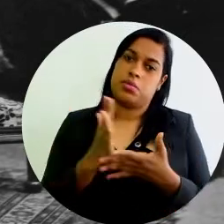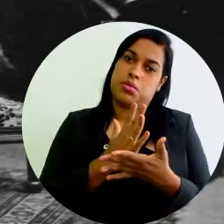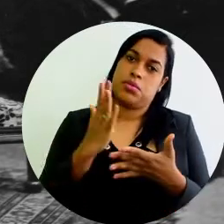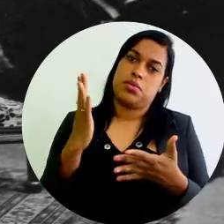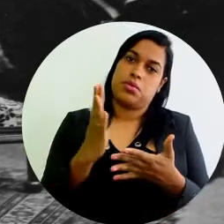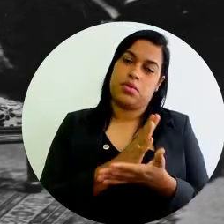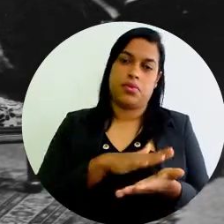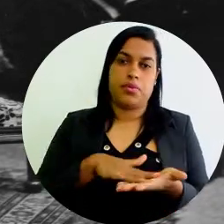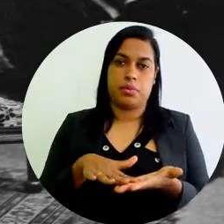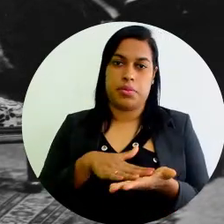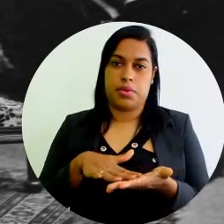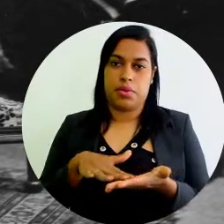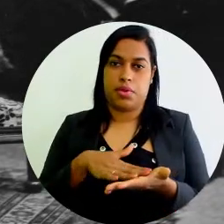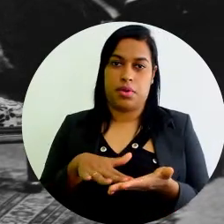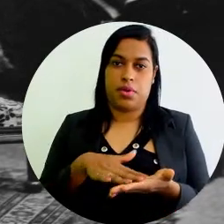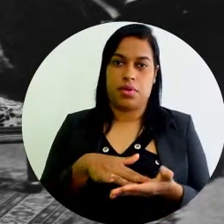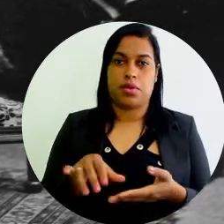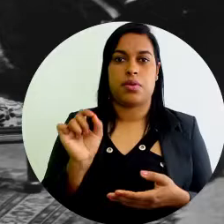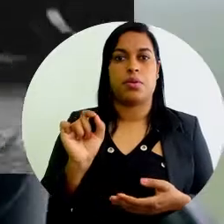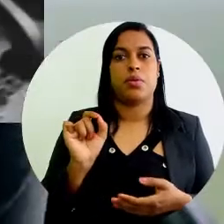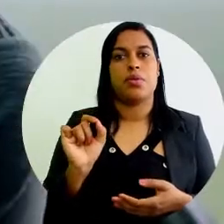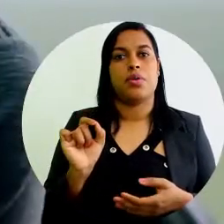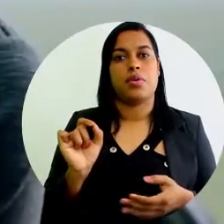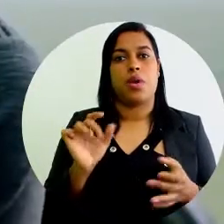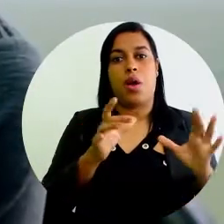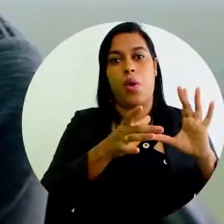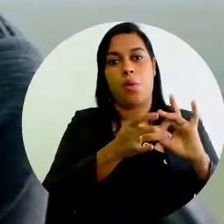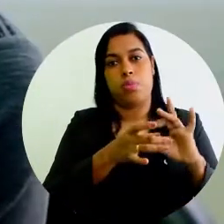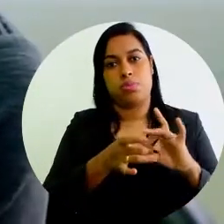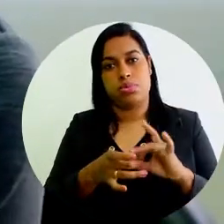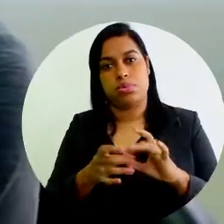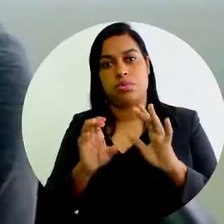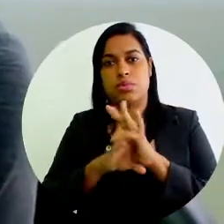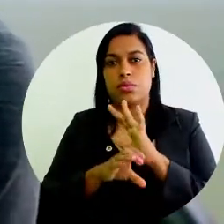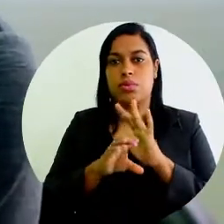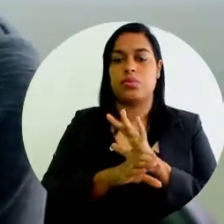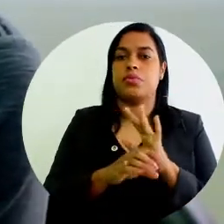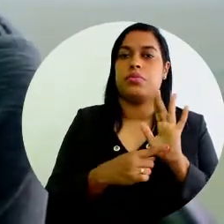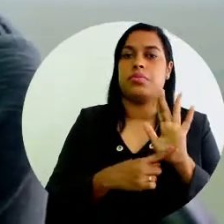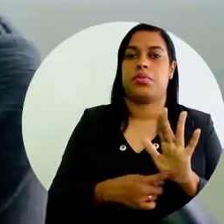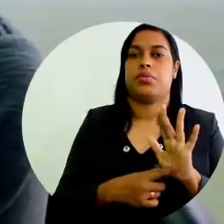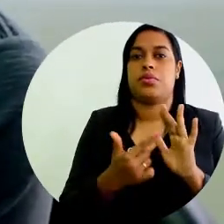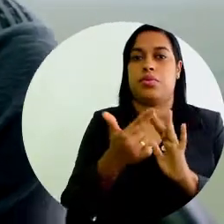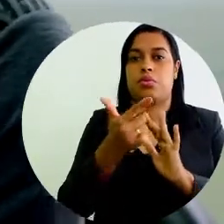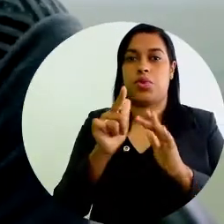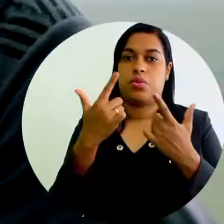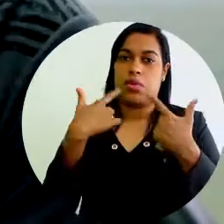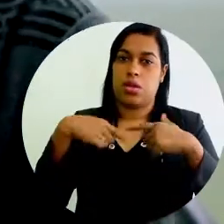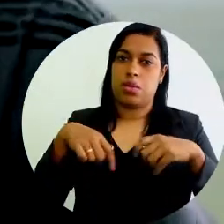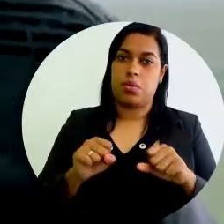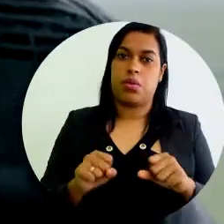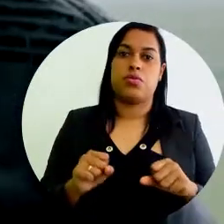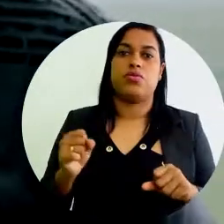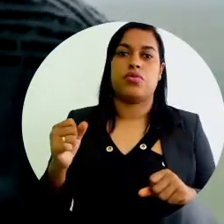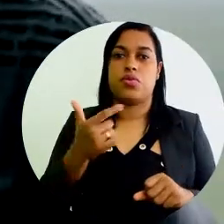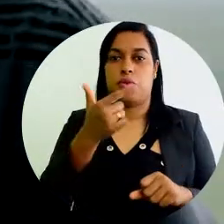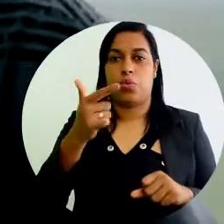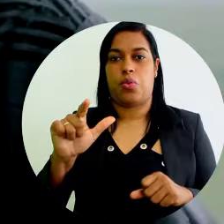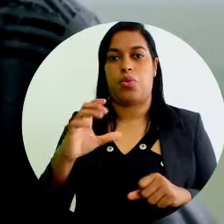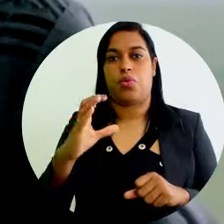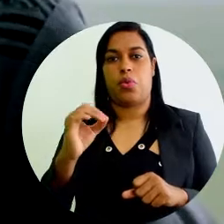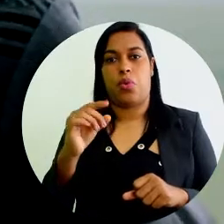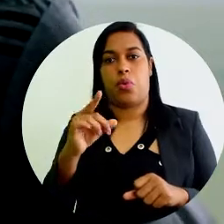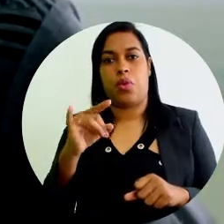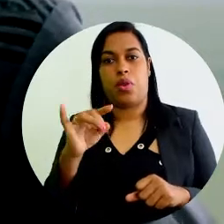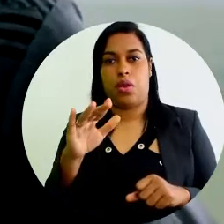comuns, mas um livro em braille, onde o conteúdo está sendo assimilado a partir de uma outra linguagem, a